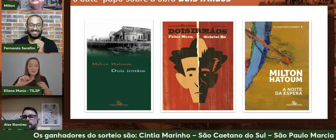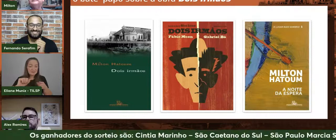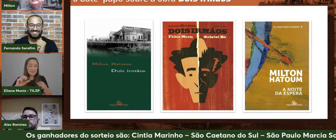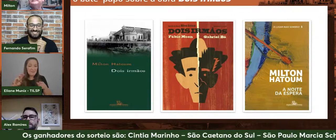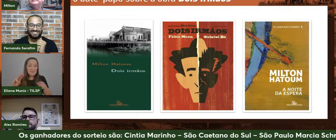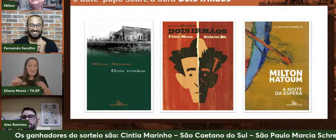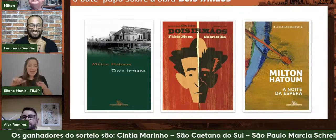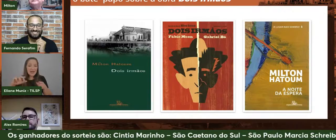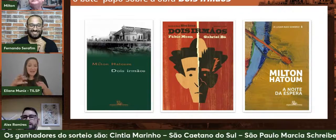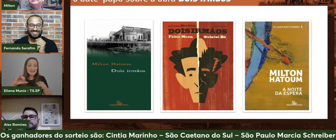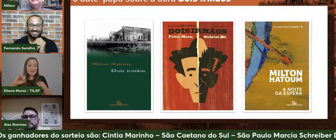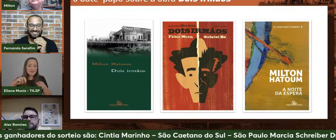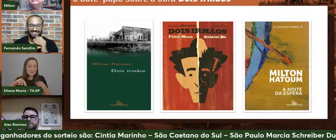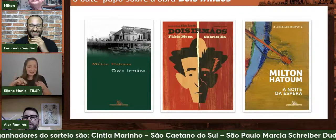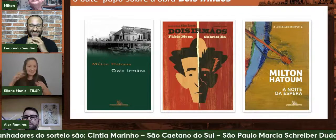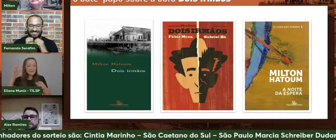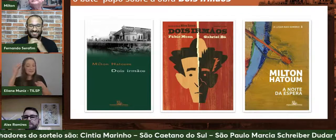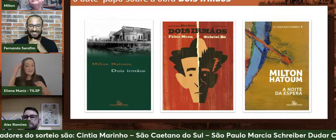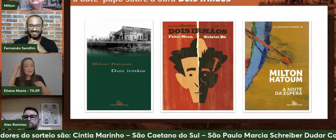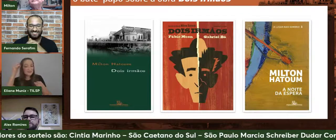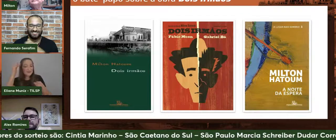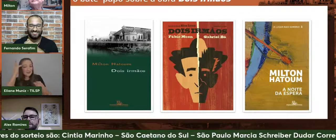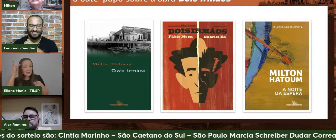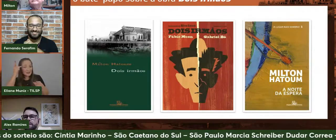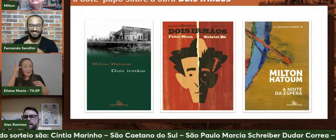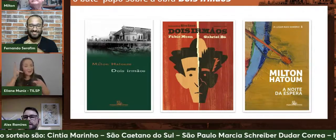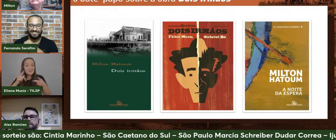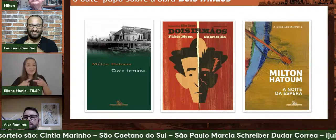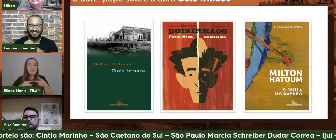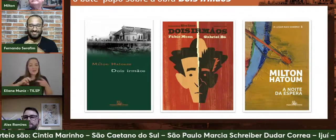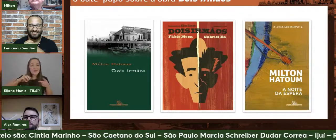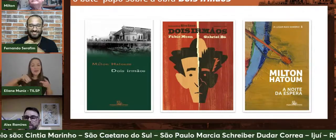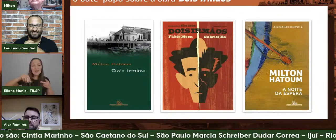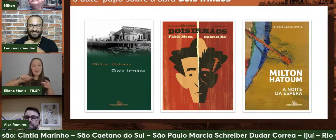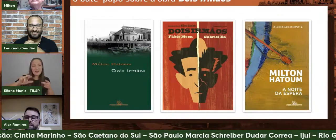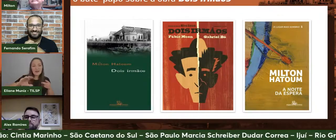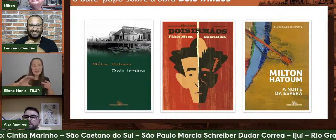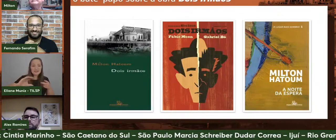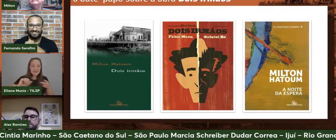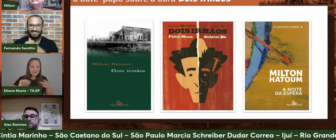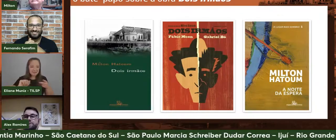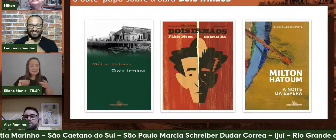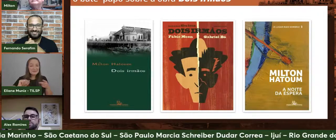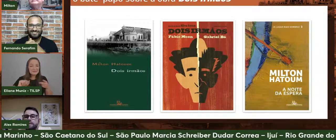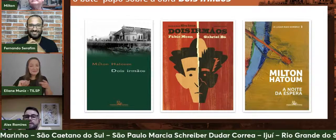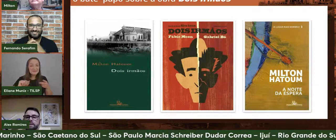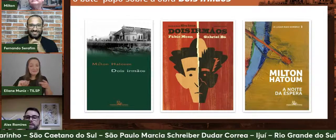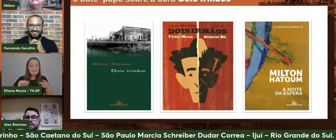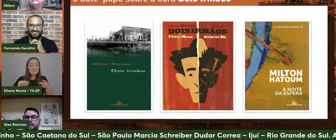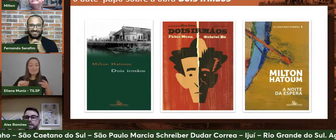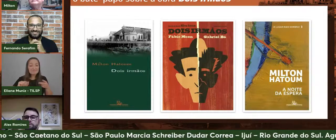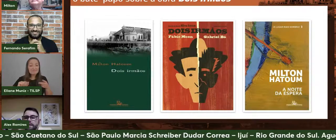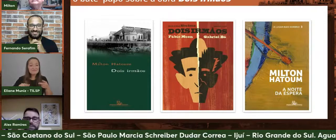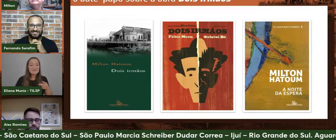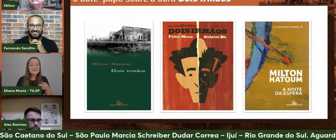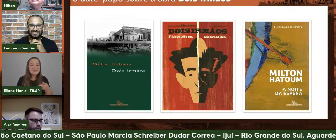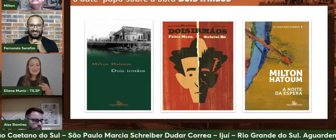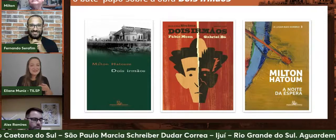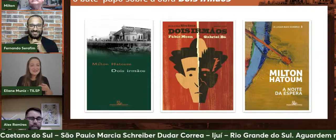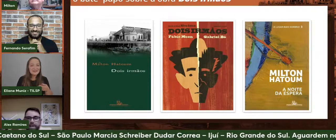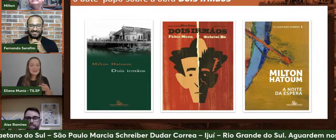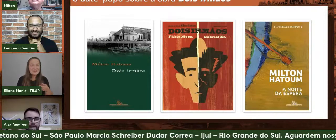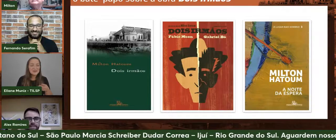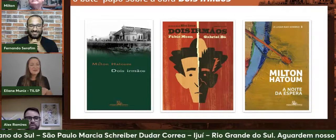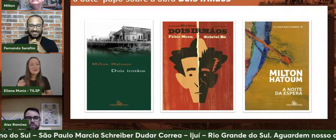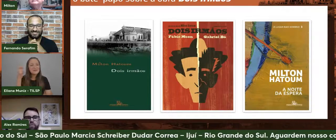São Paulo, Márcia Schreiber, do Dar Corrêa, espero ter acertado o nome, de Ijuí, Rio Grande do Sul.